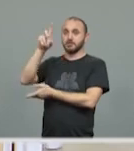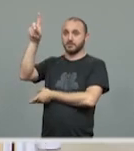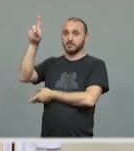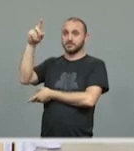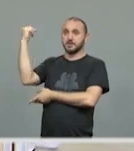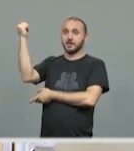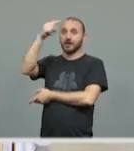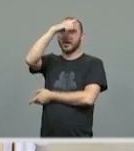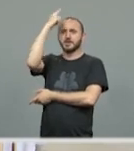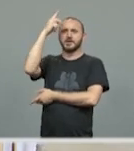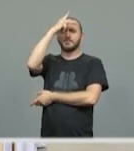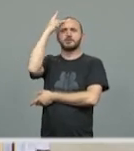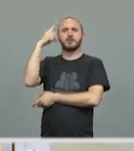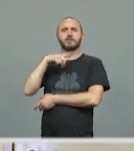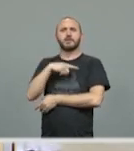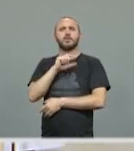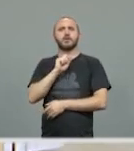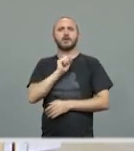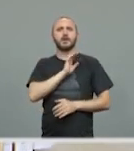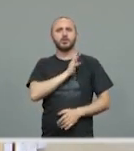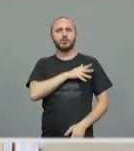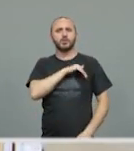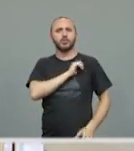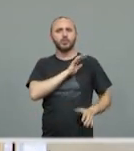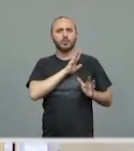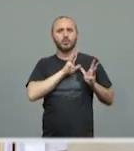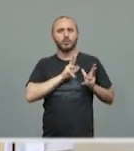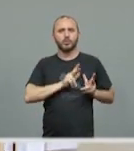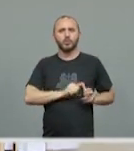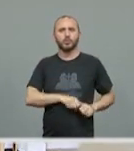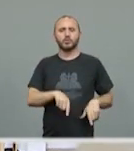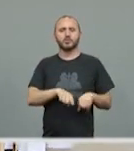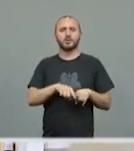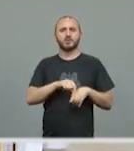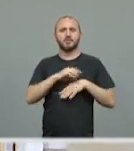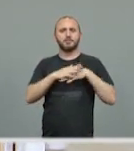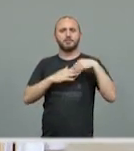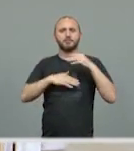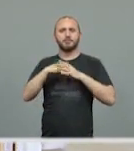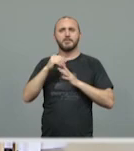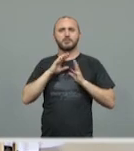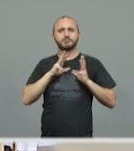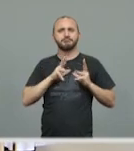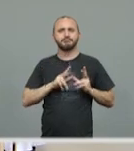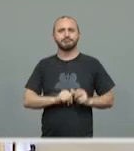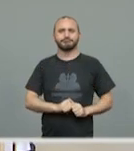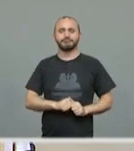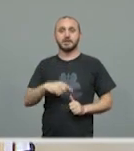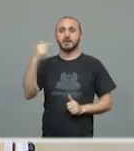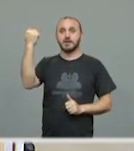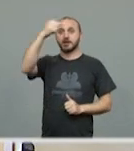é quem tem mãos puras e inocente o coração. A santidade,